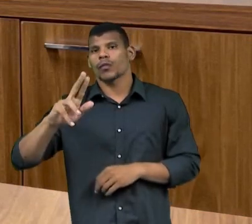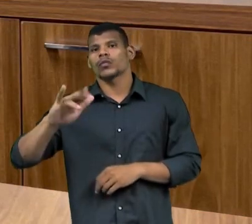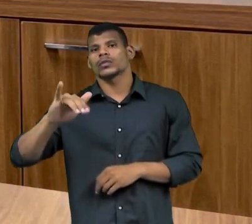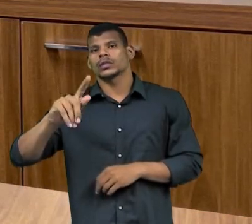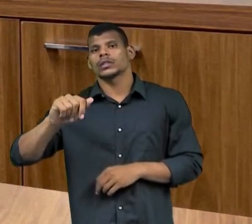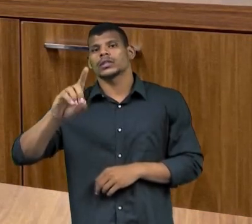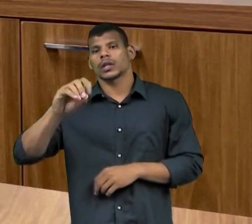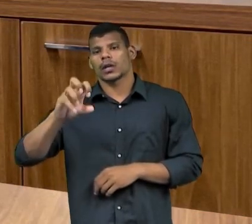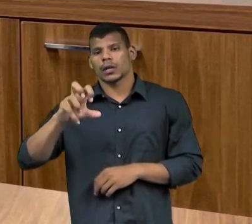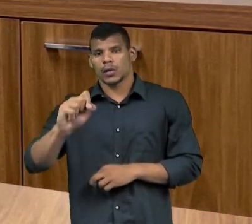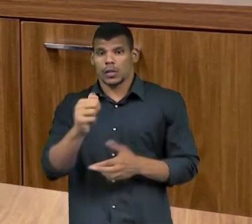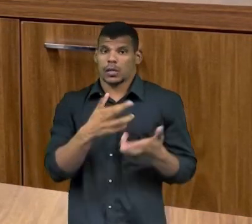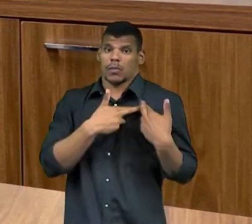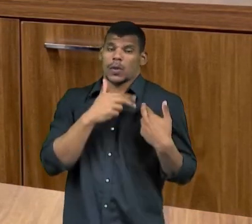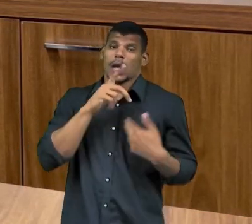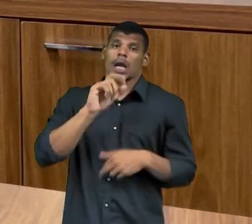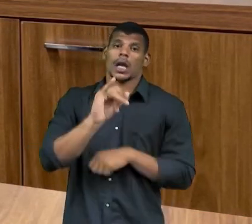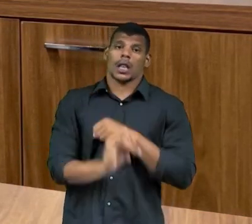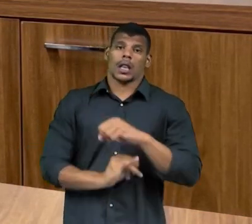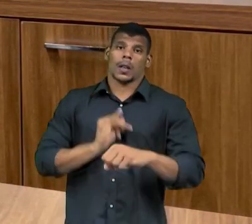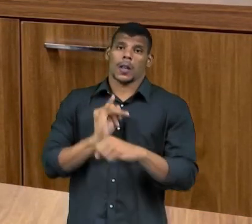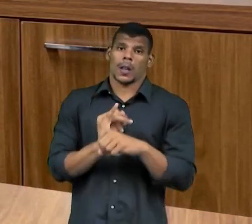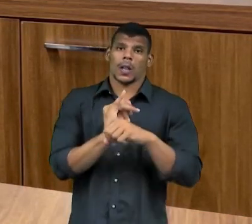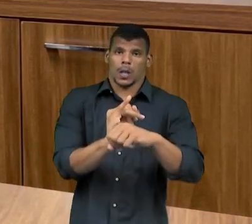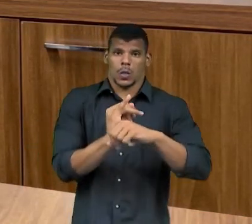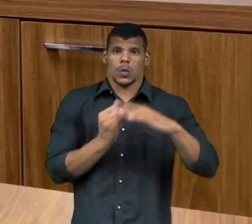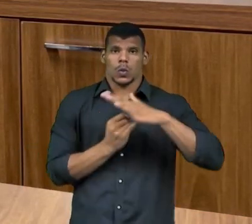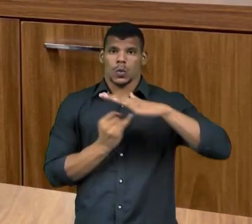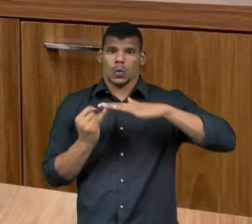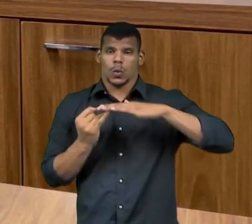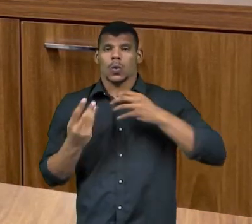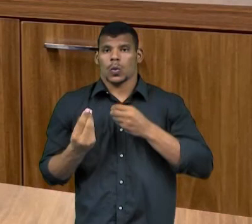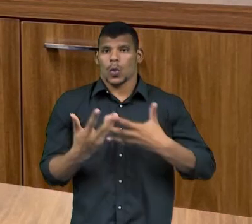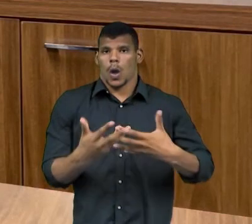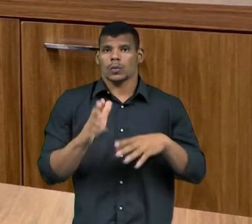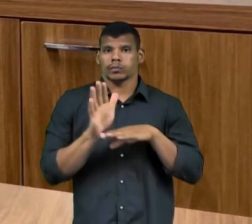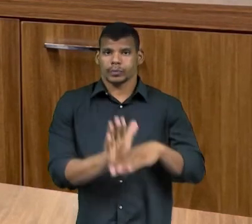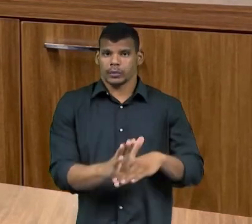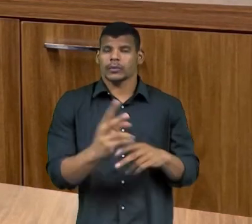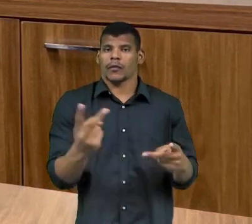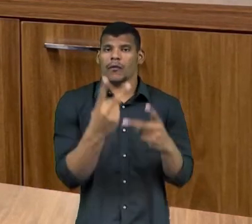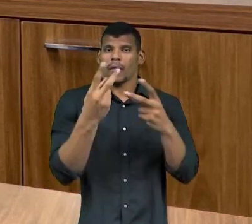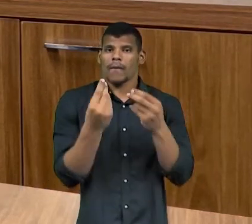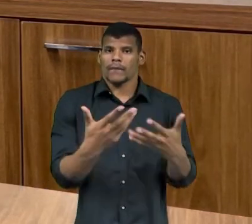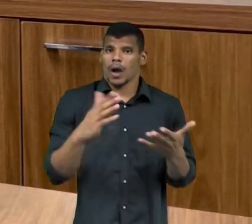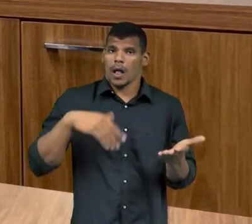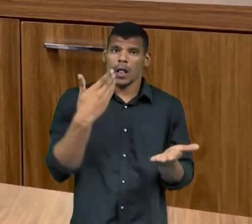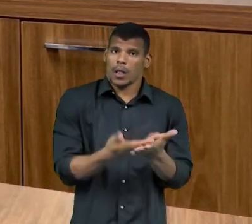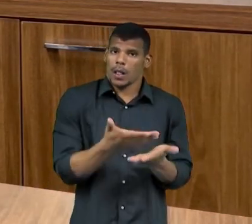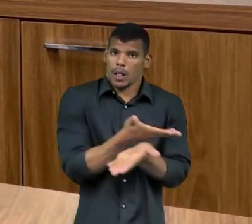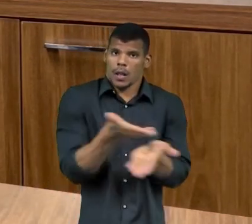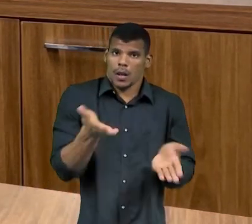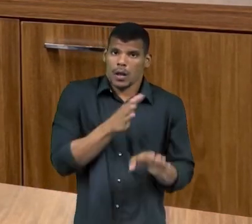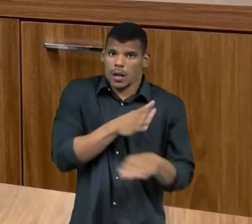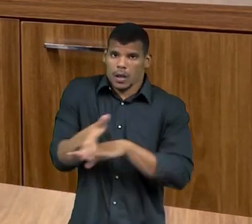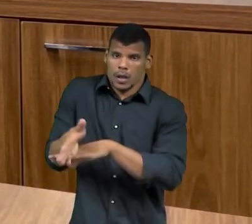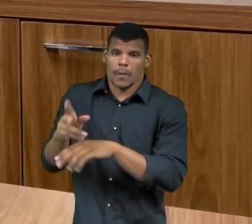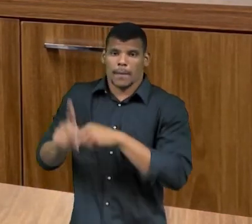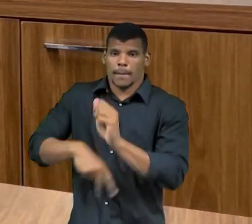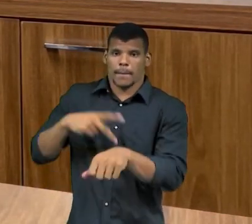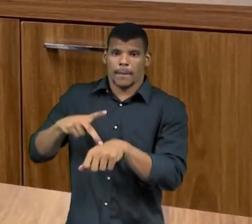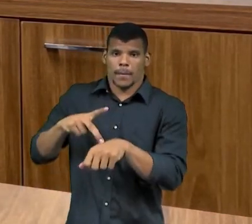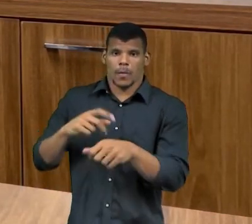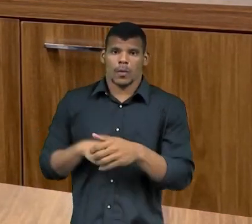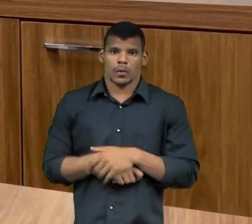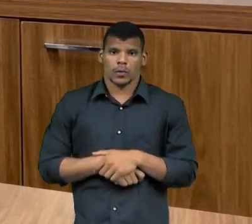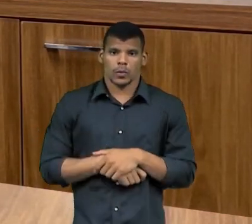competência internacional de providenciarmos dignidade ainda para elas quando elas entram nos países. Por meio de